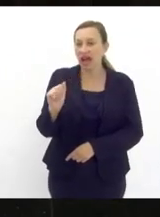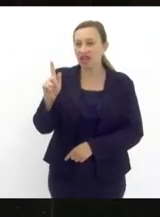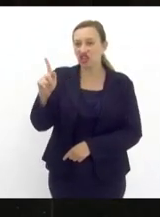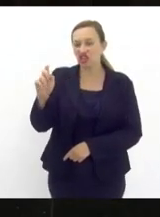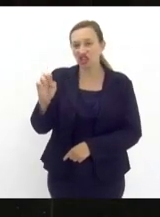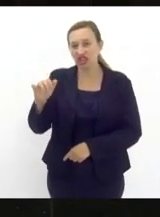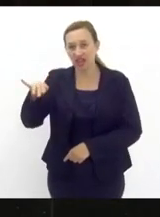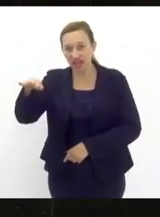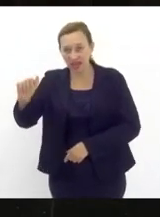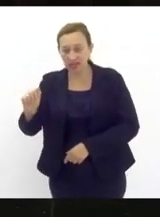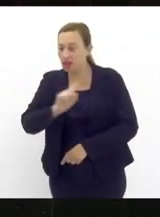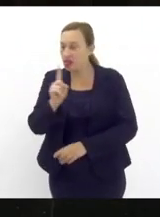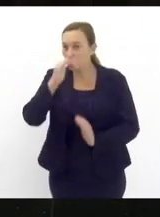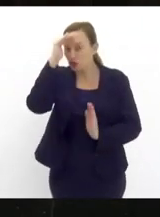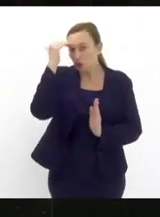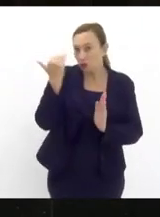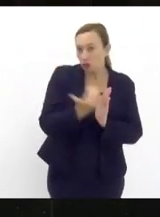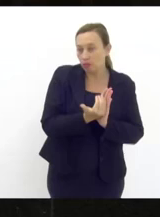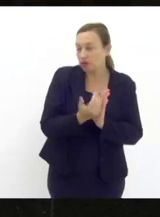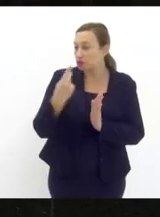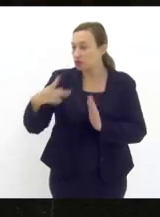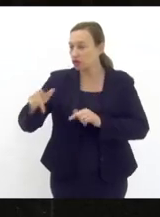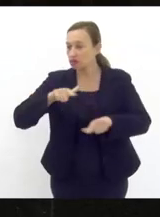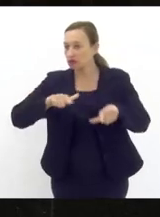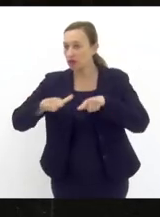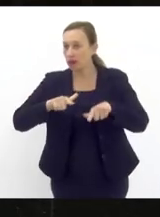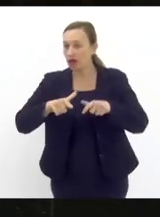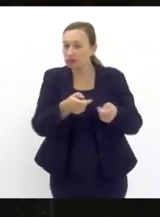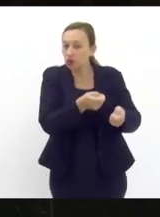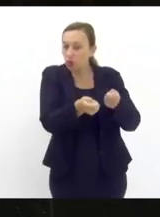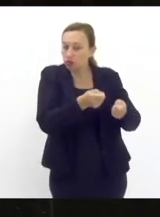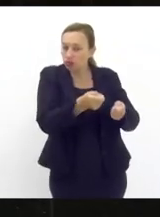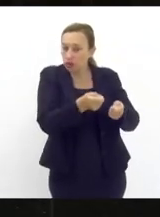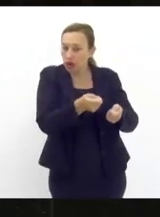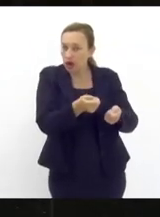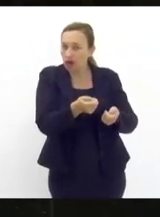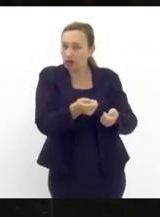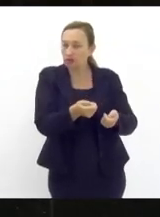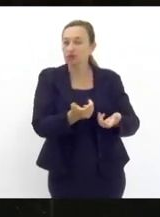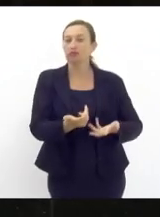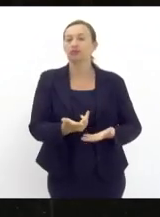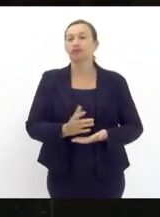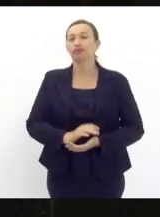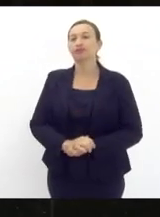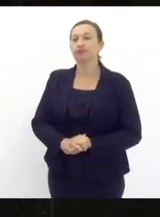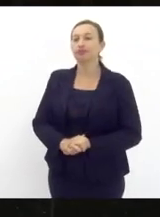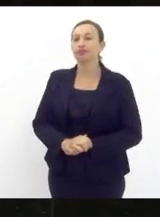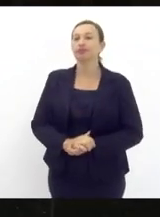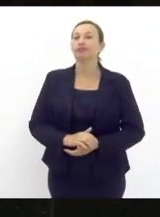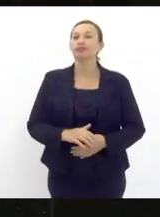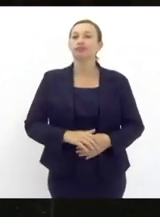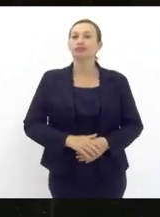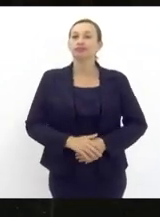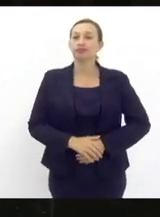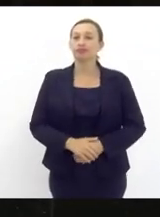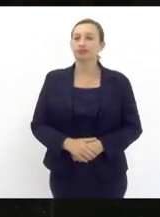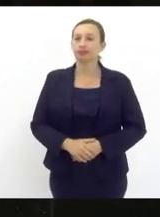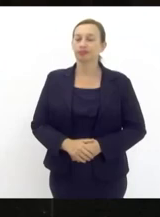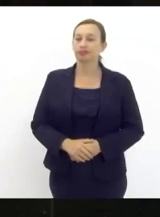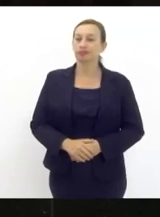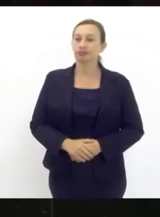cumprindo o seu dever regulatório de forma adequada Além disso deputada